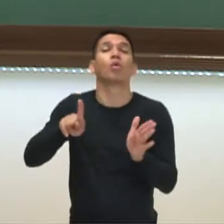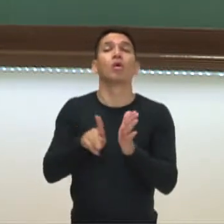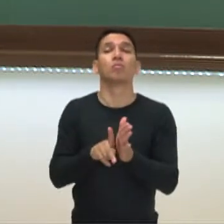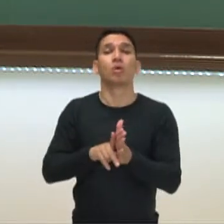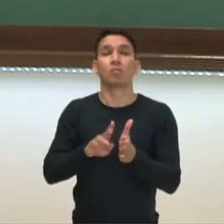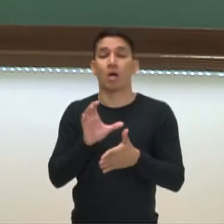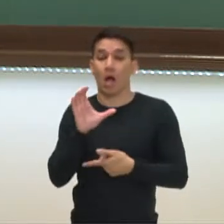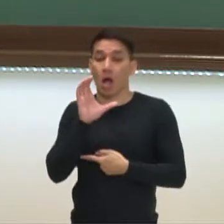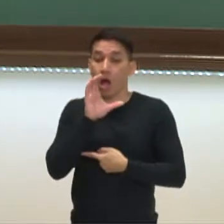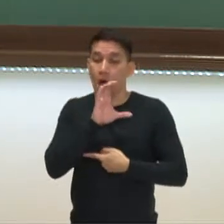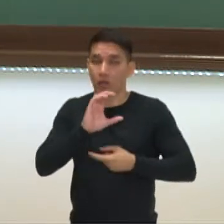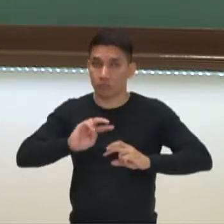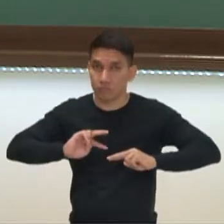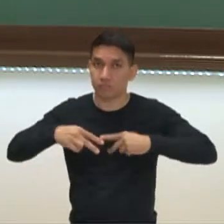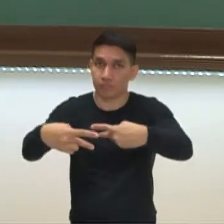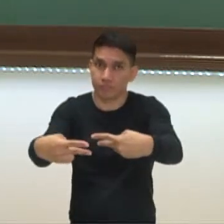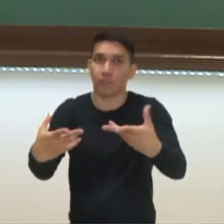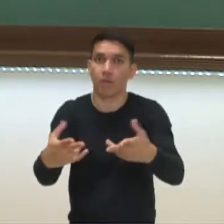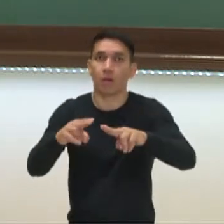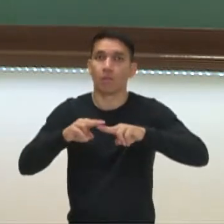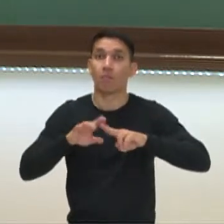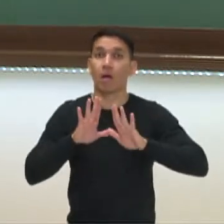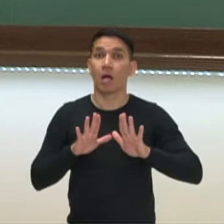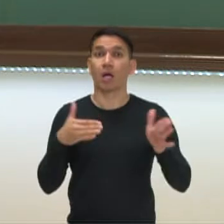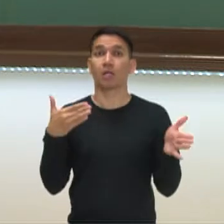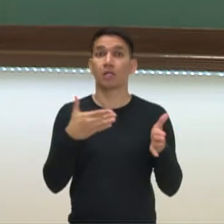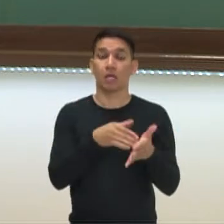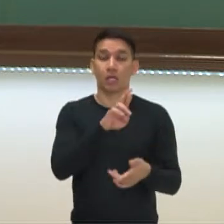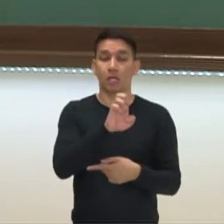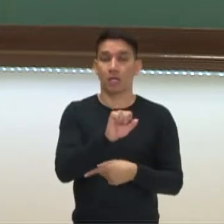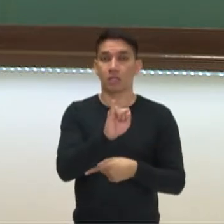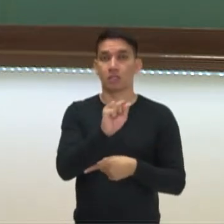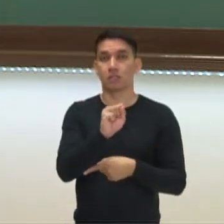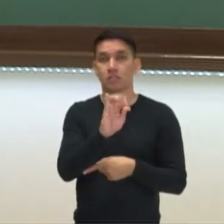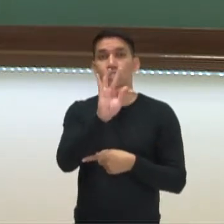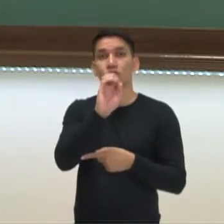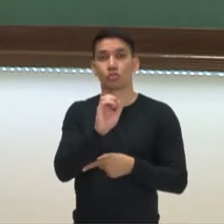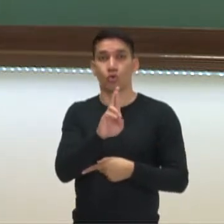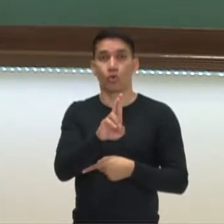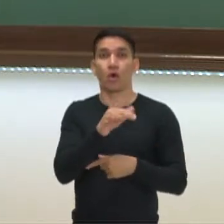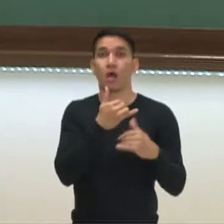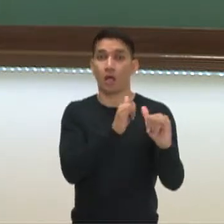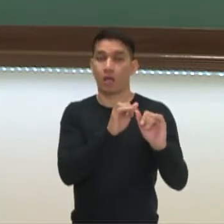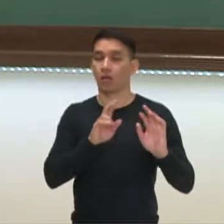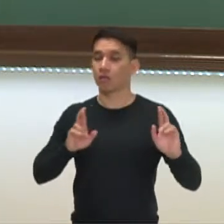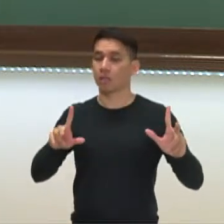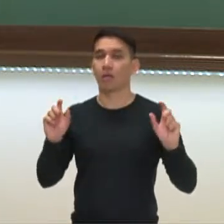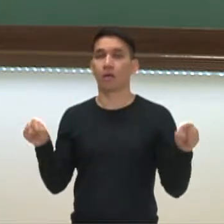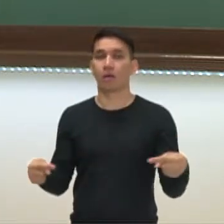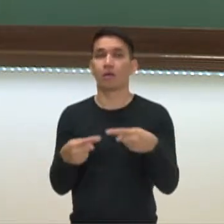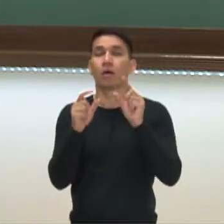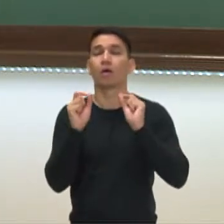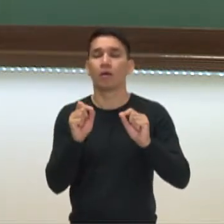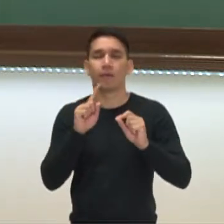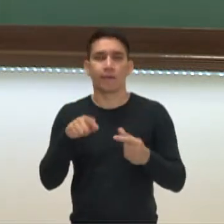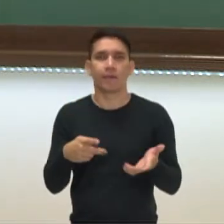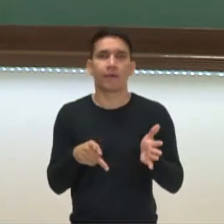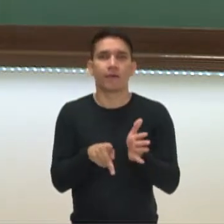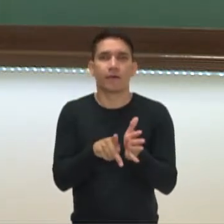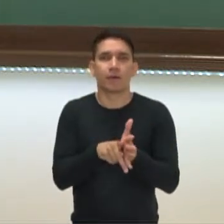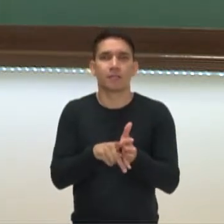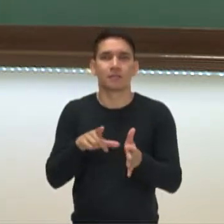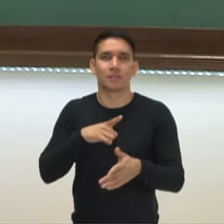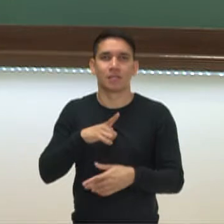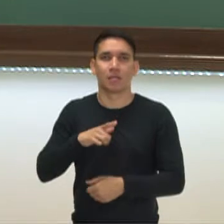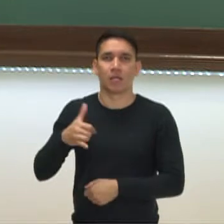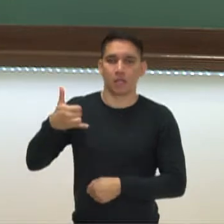para gerar aquecimento. Já o resistor eletrônico, um exemplo de resistor elétrico, é o resistor, aquele rabo